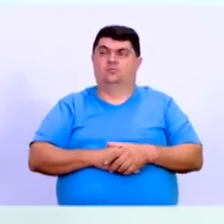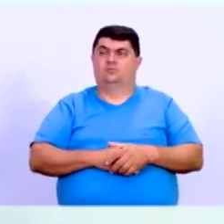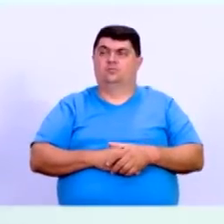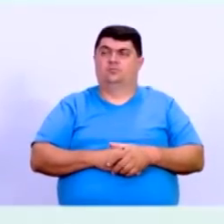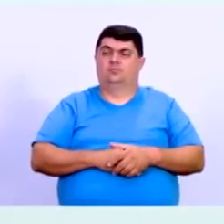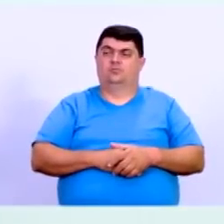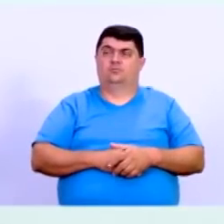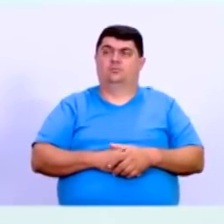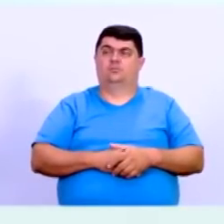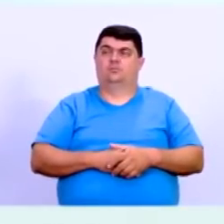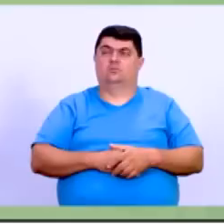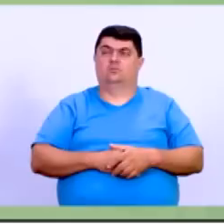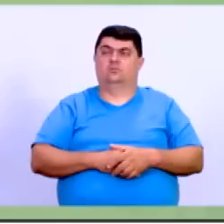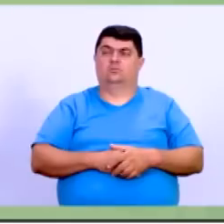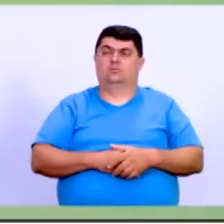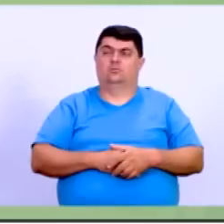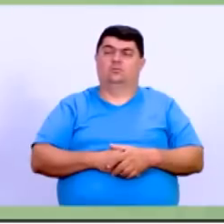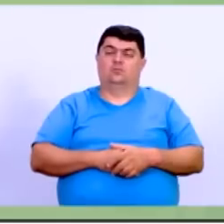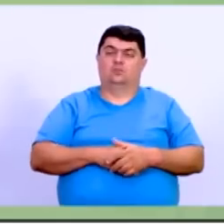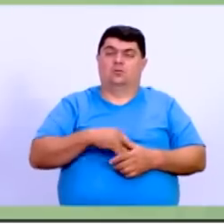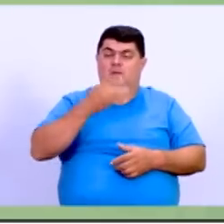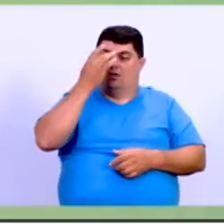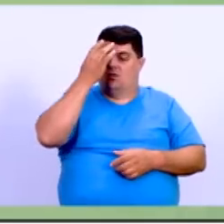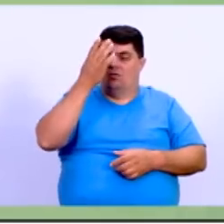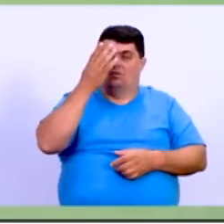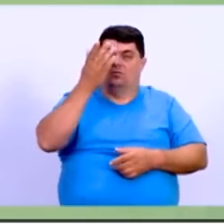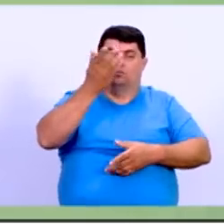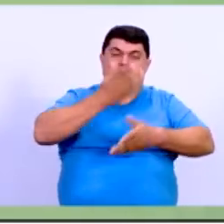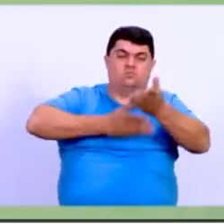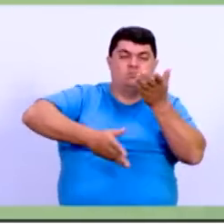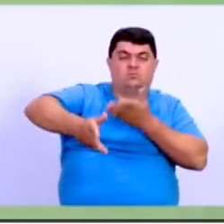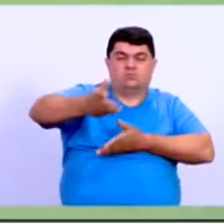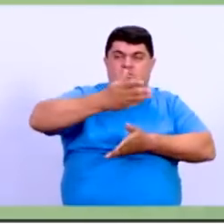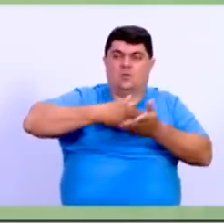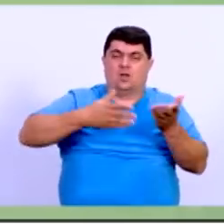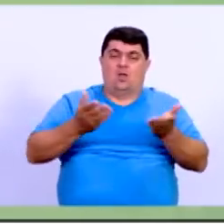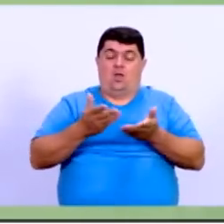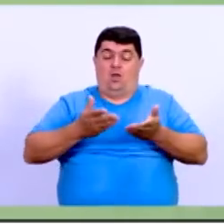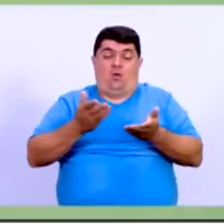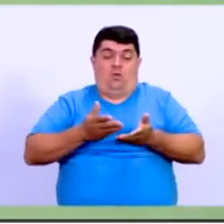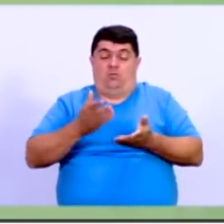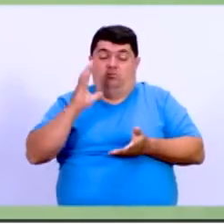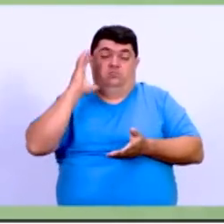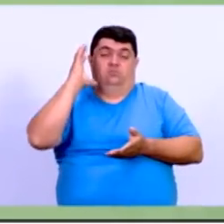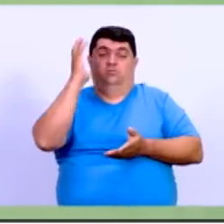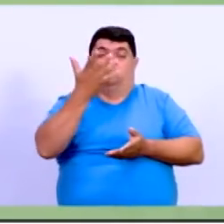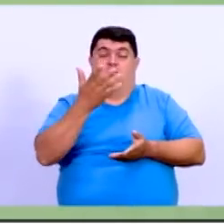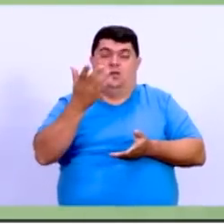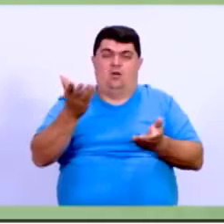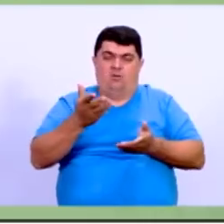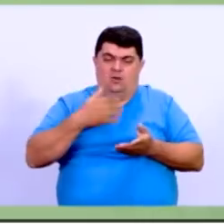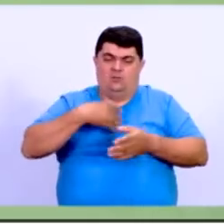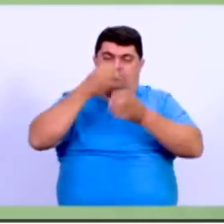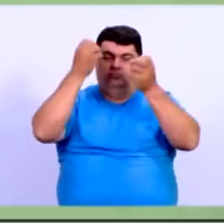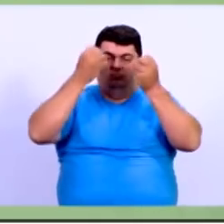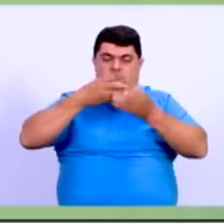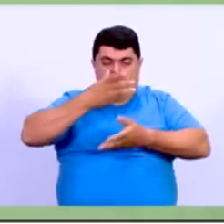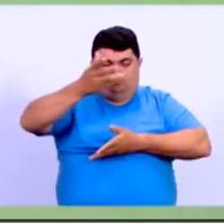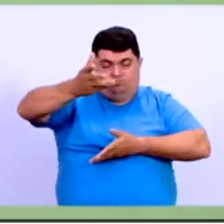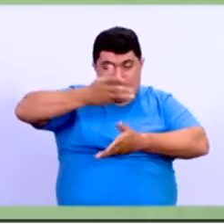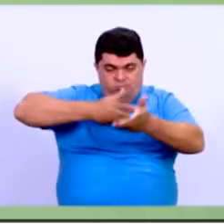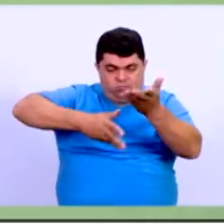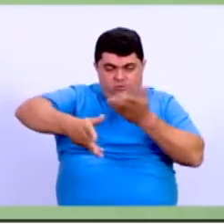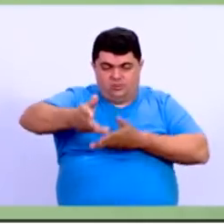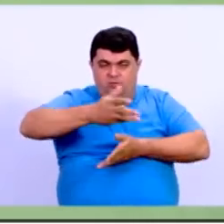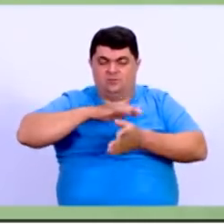Tá? Olha só, facilidade na troca de informações é o que está ocorrendo aqui atualmente, né, pessoal? Nós estamos trocando informações aqui de uma